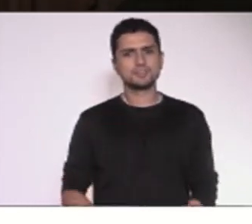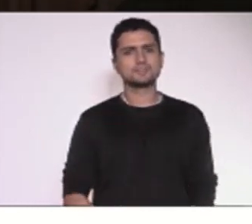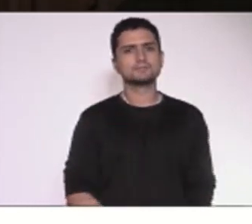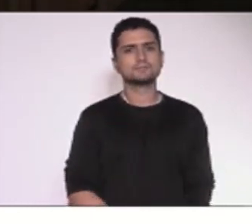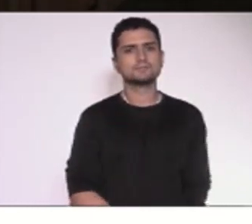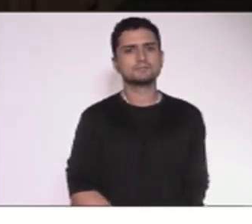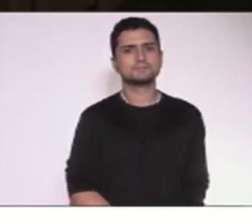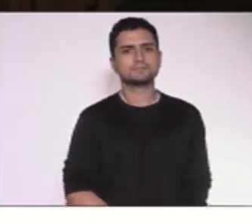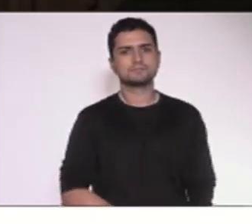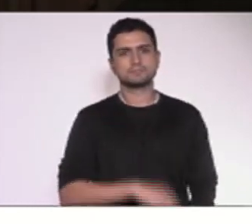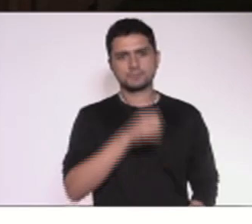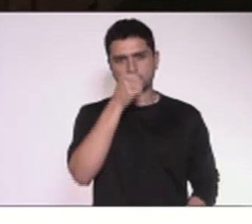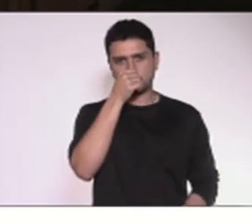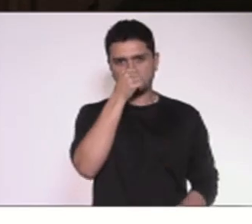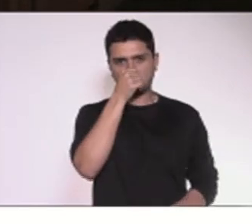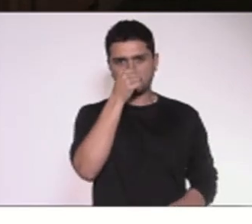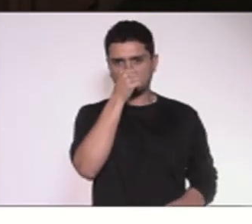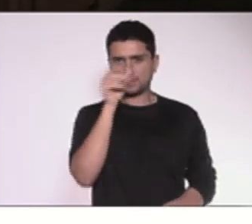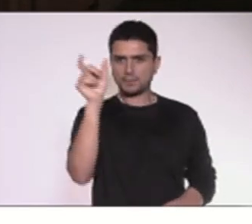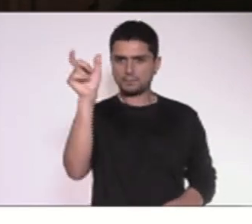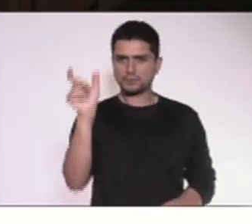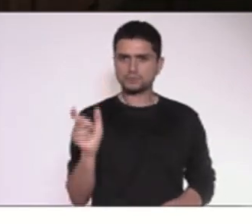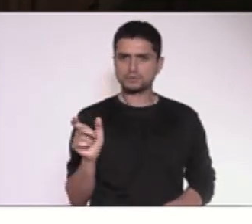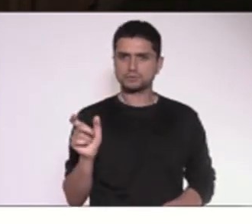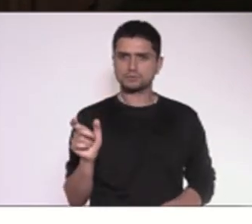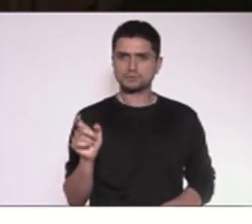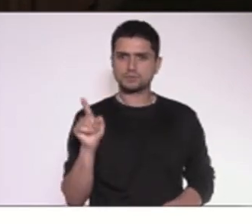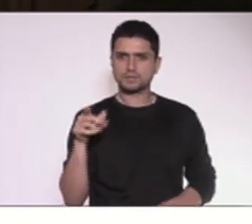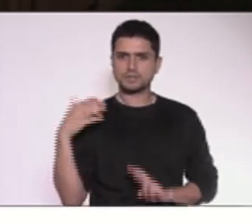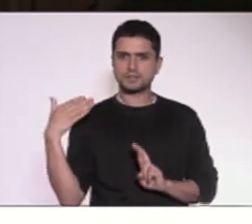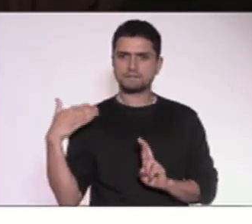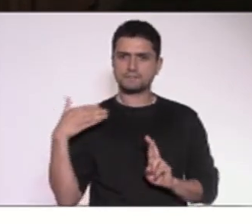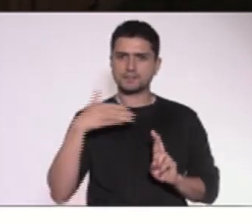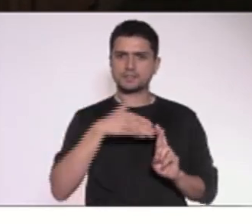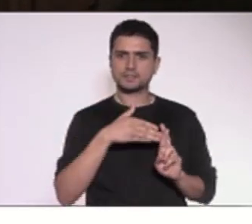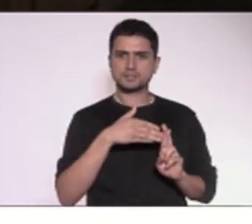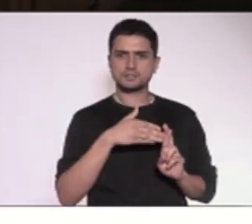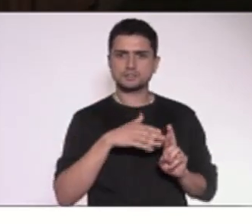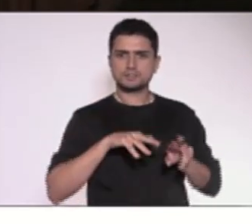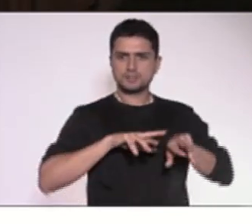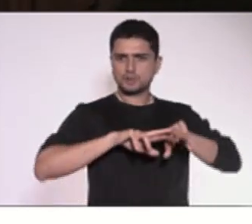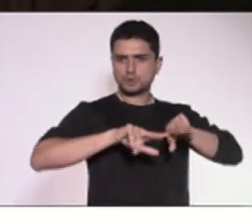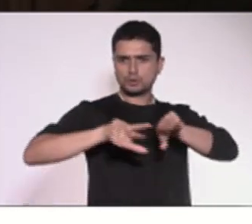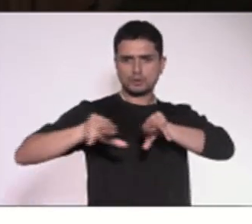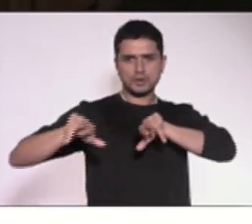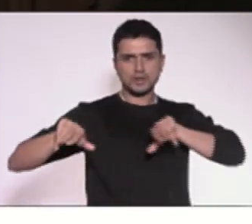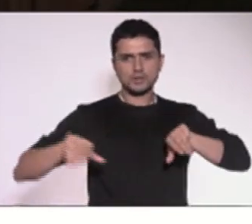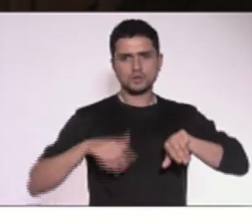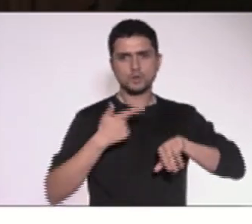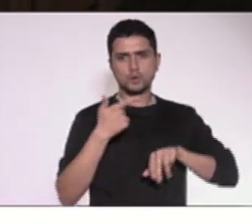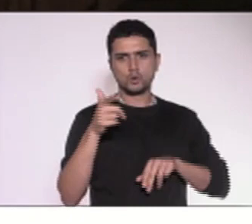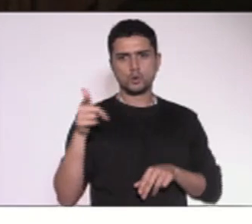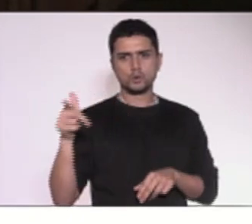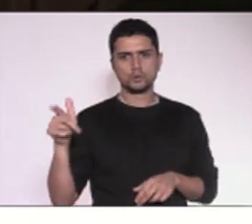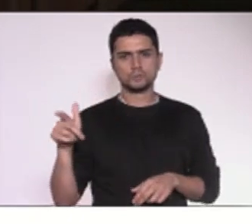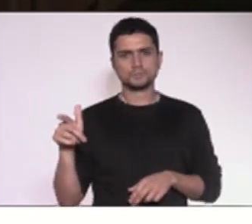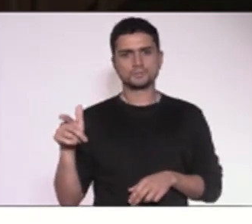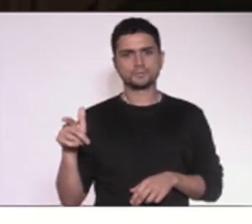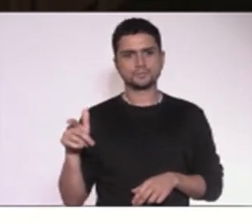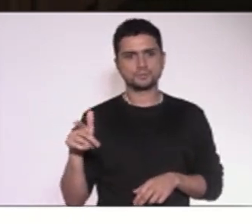alguém que é uma referência para vários outros promotores e